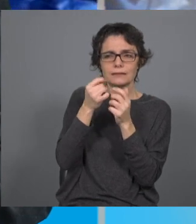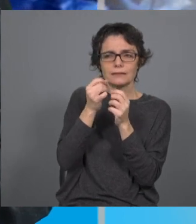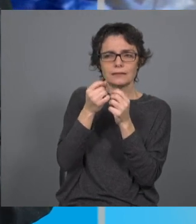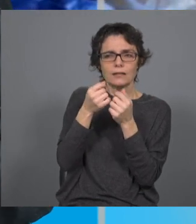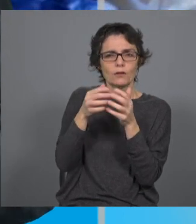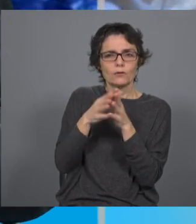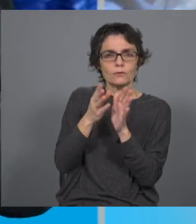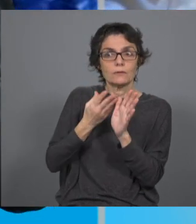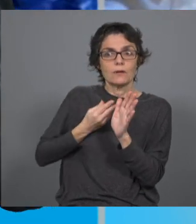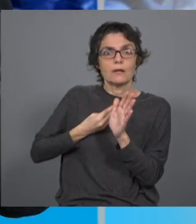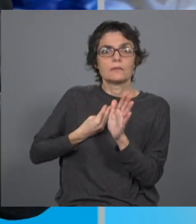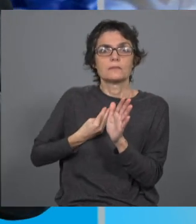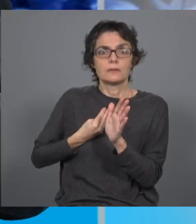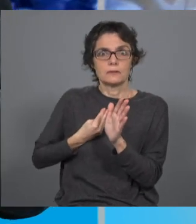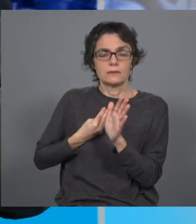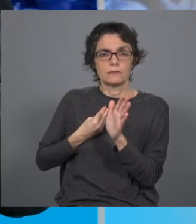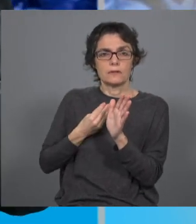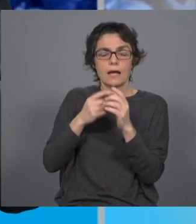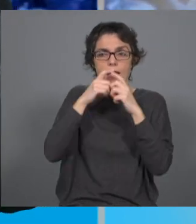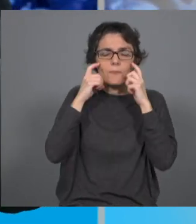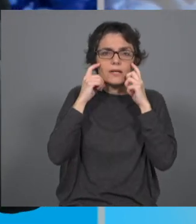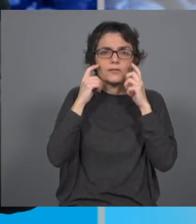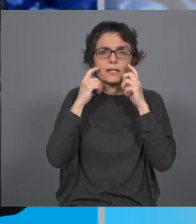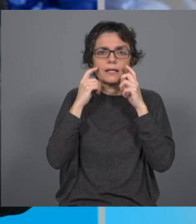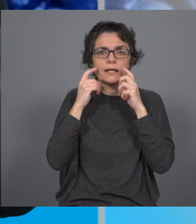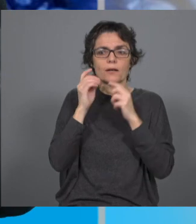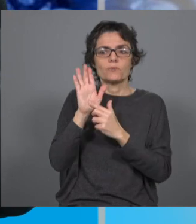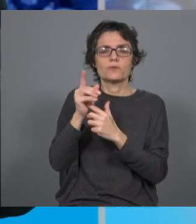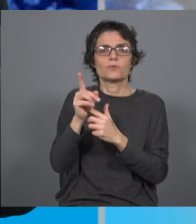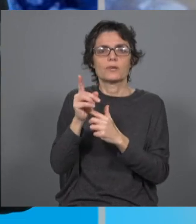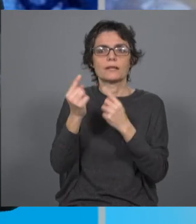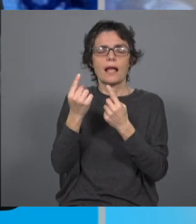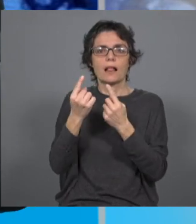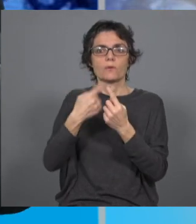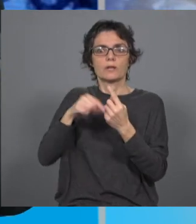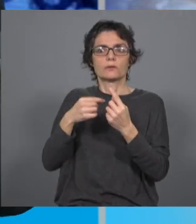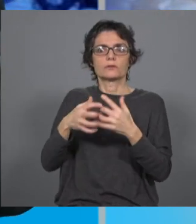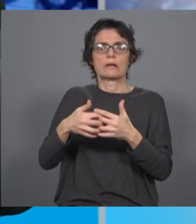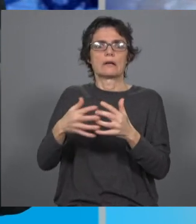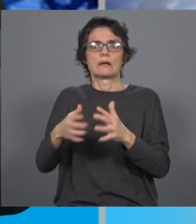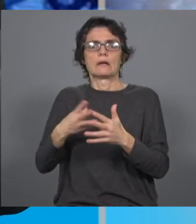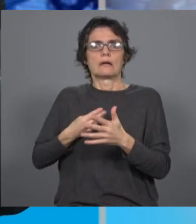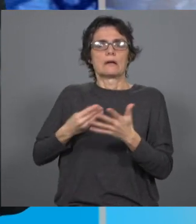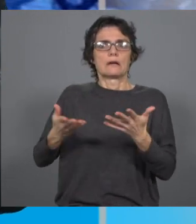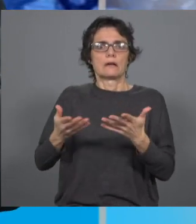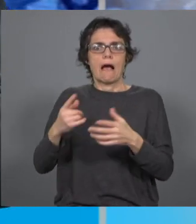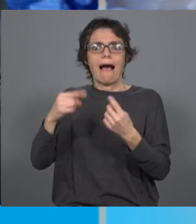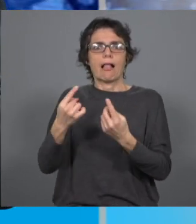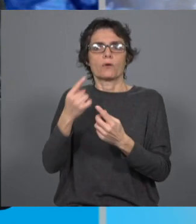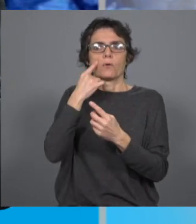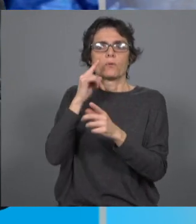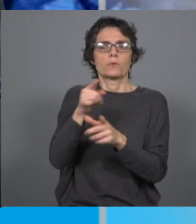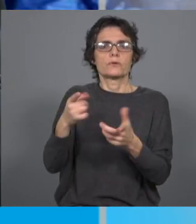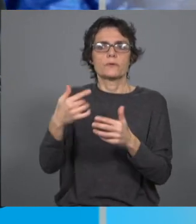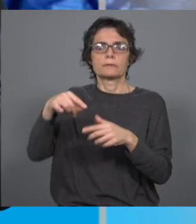que um temor coletivo de uma realidade que nós não conhecemos, mas que ela anda por aí. E por isso nós usamos